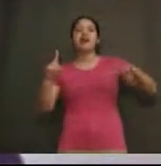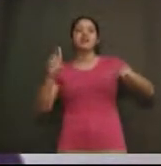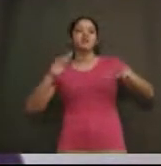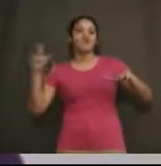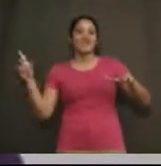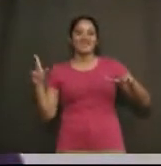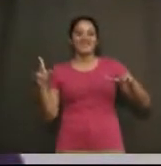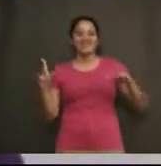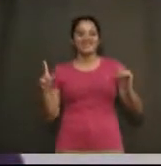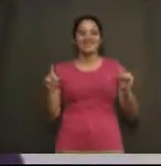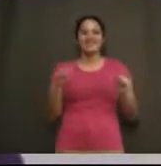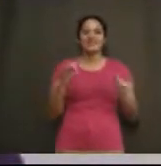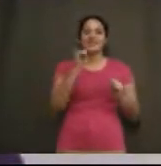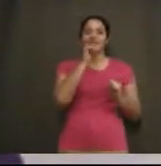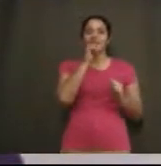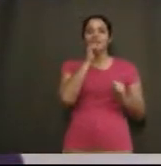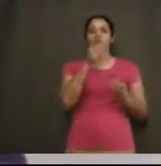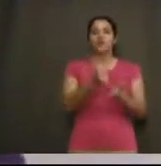formação